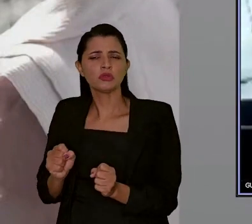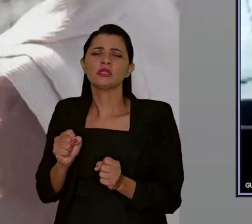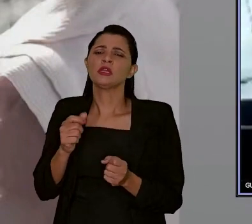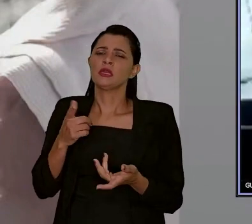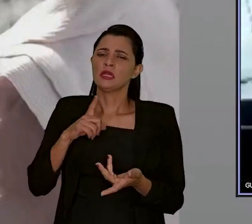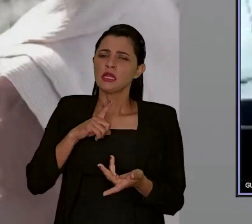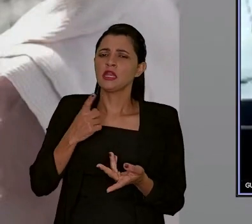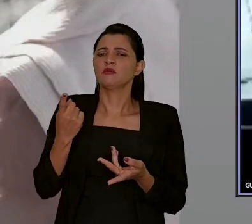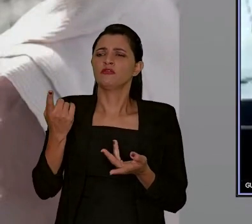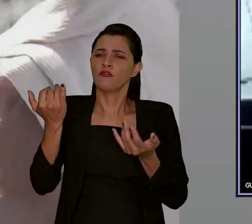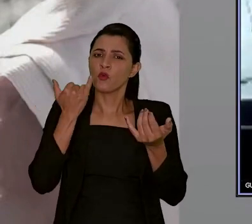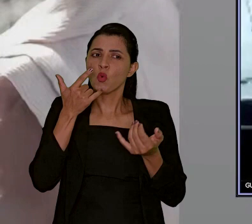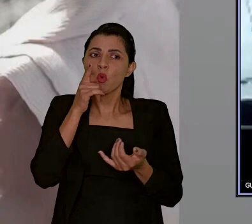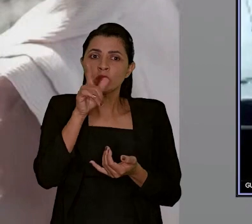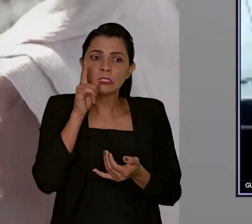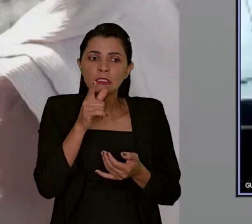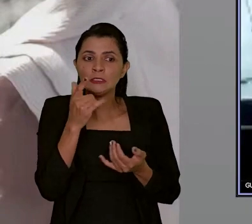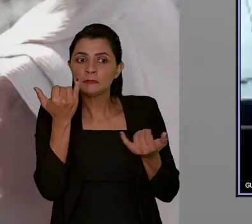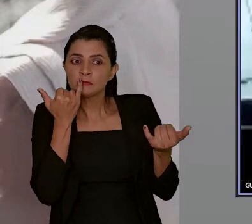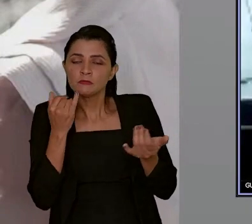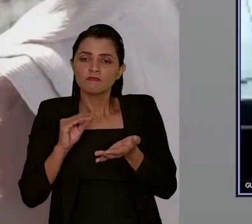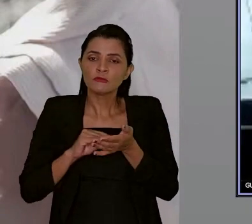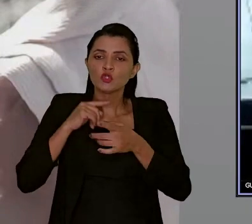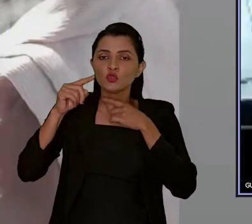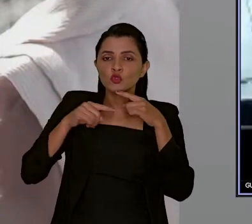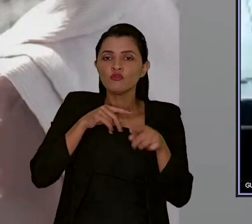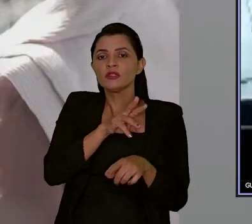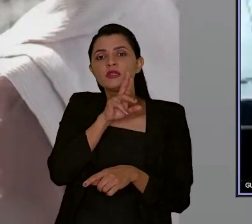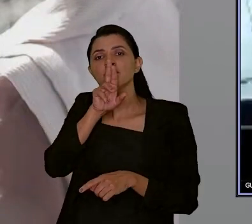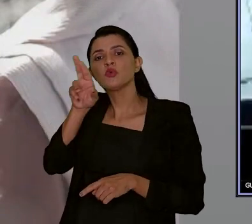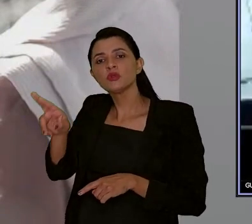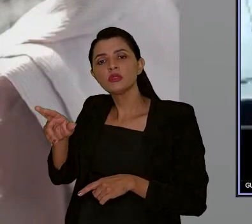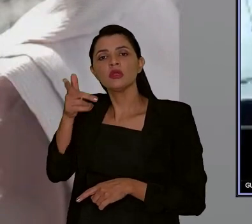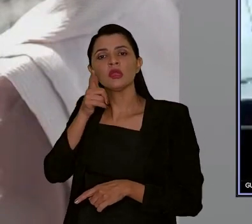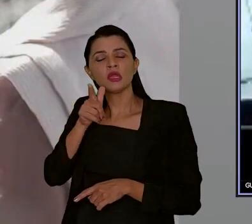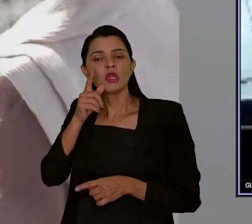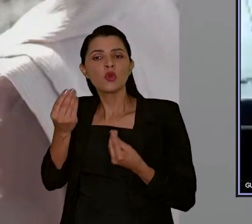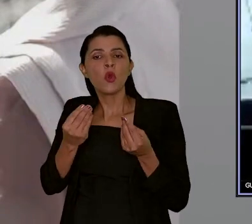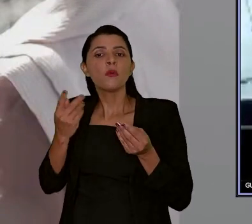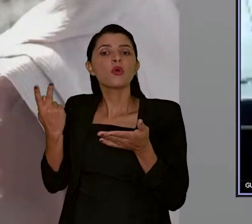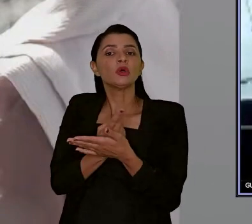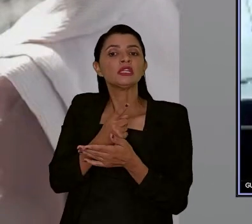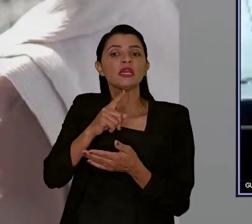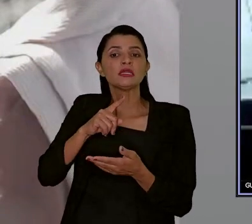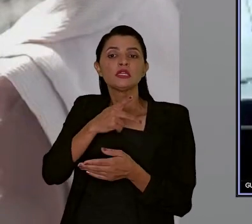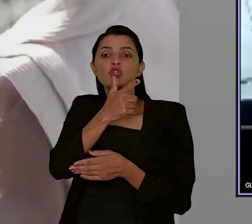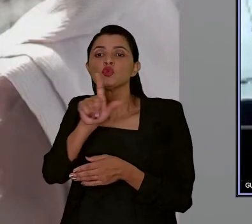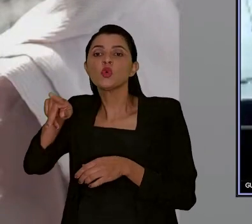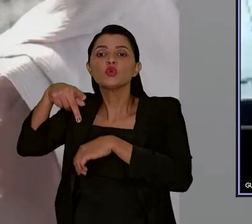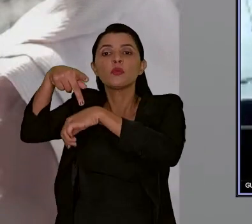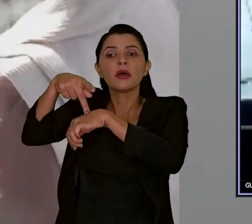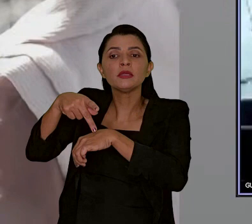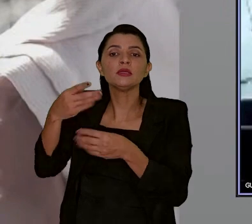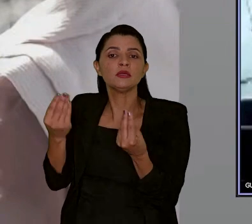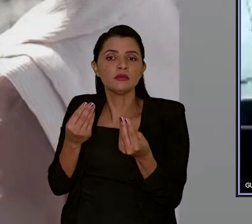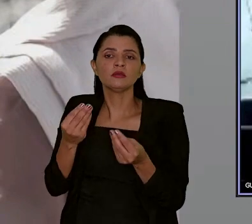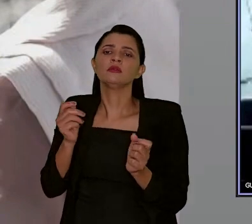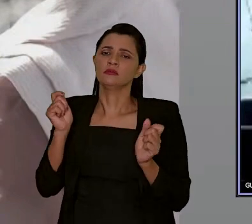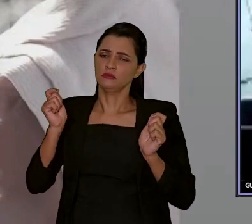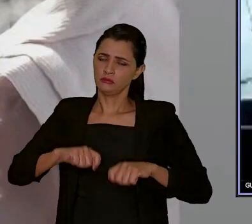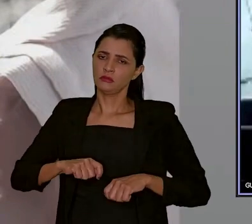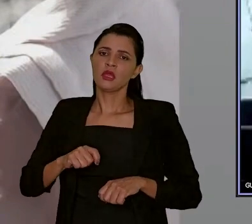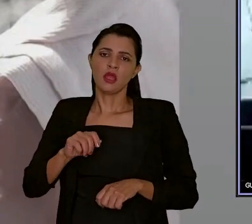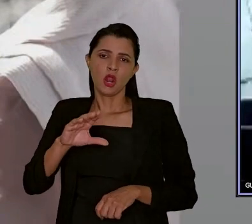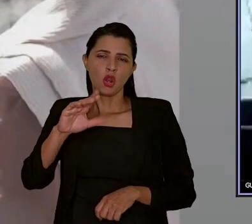respeito de como acontece a questão no exterior, né, no país envolvido, enfim. É lógico que as